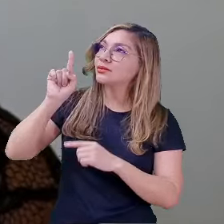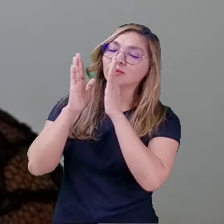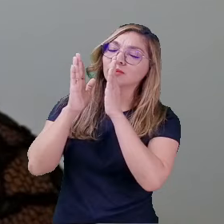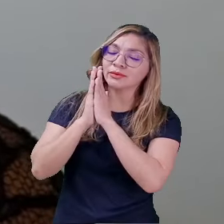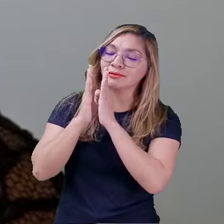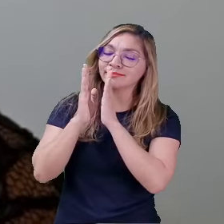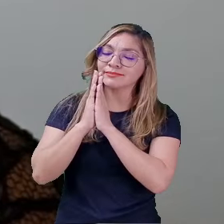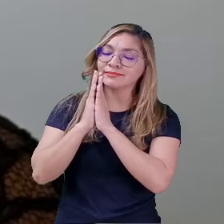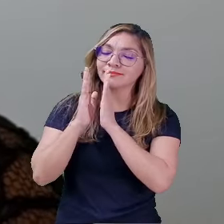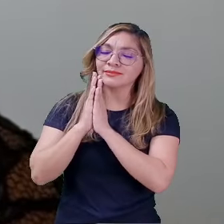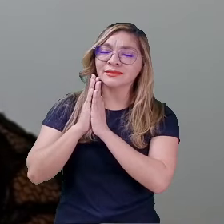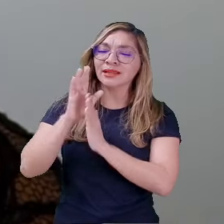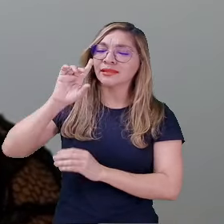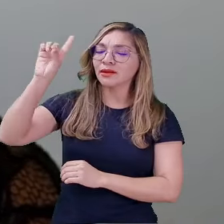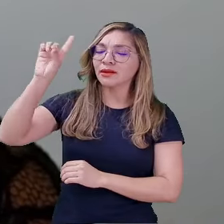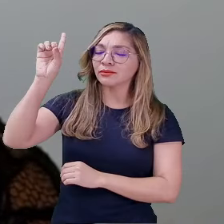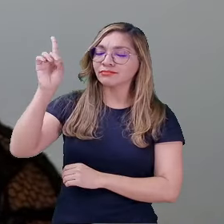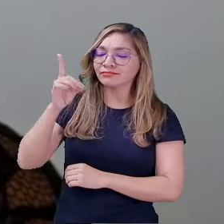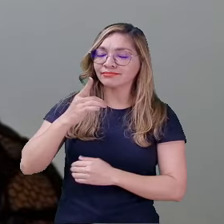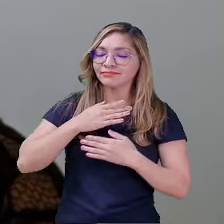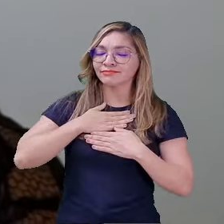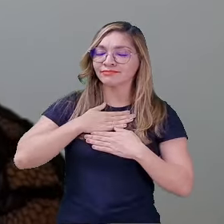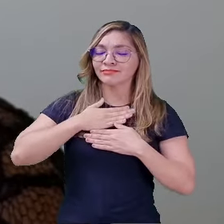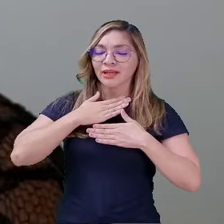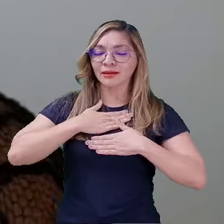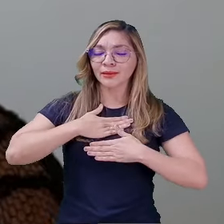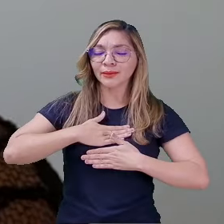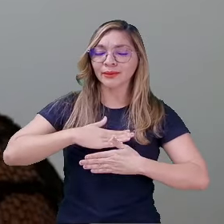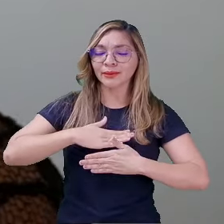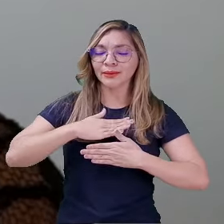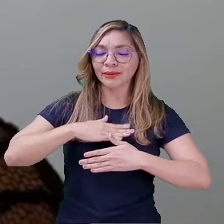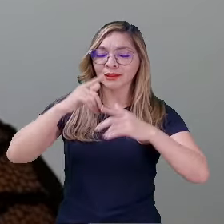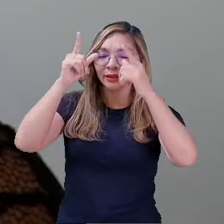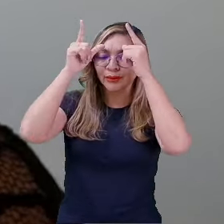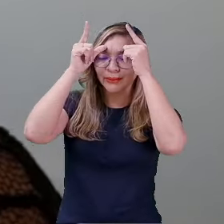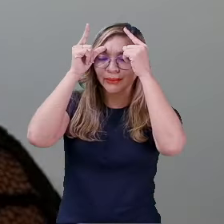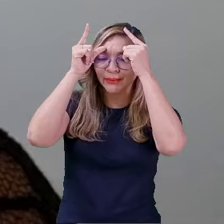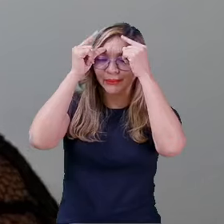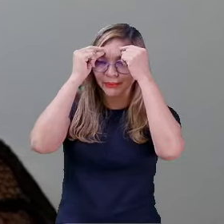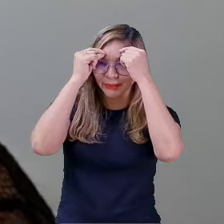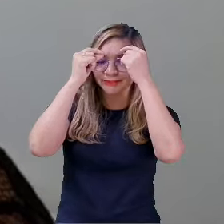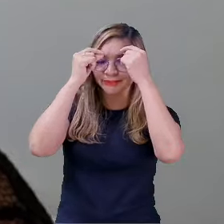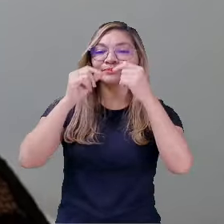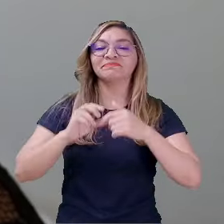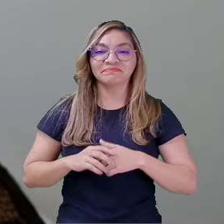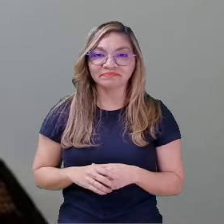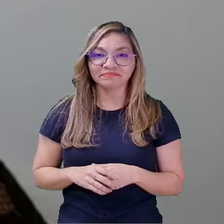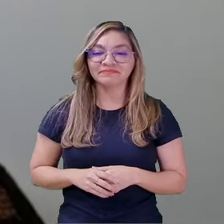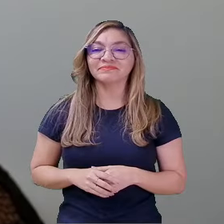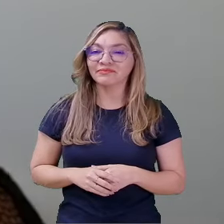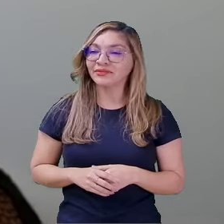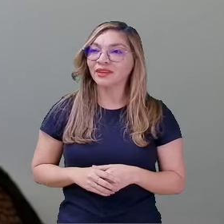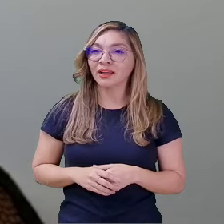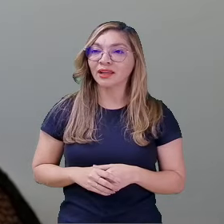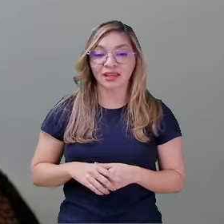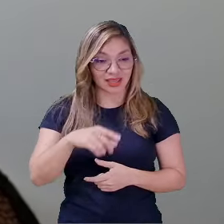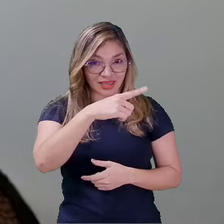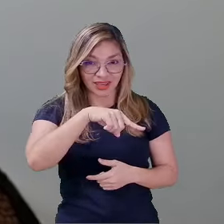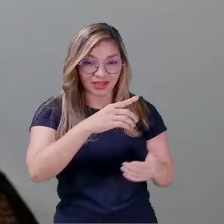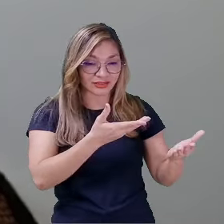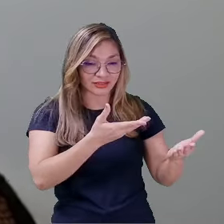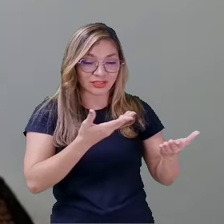Deus tirou o peso das minhas costas e fomos muito bem recebida, muito